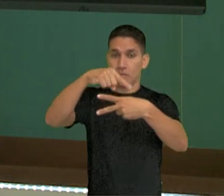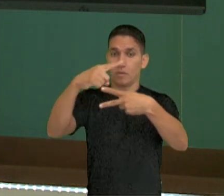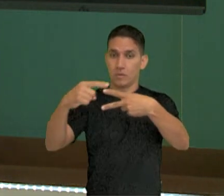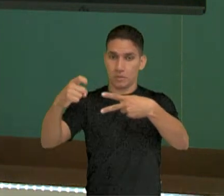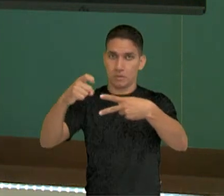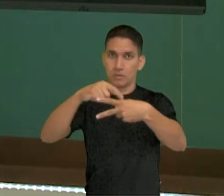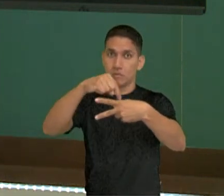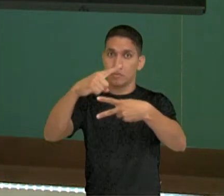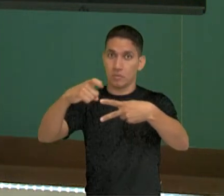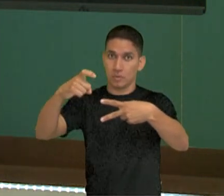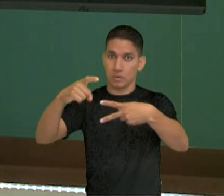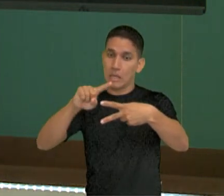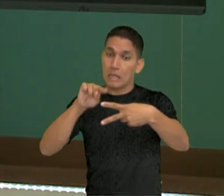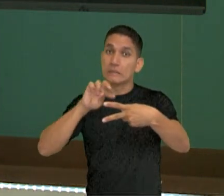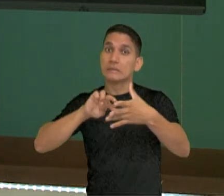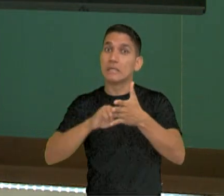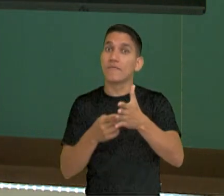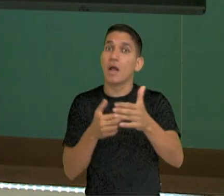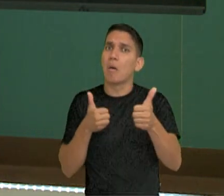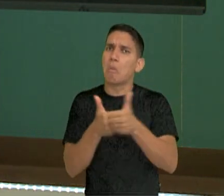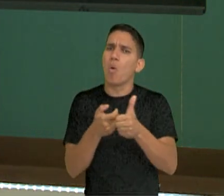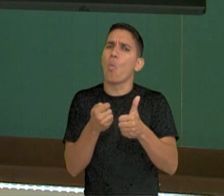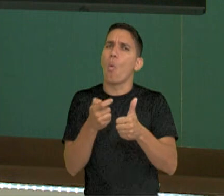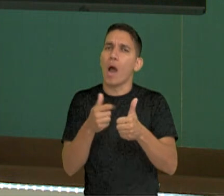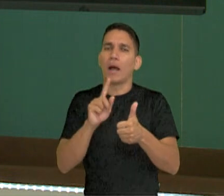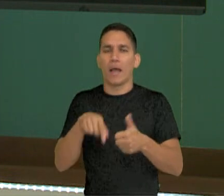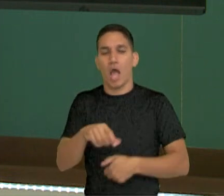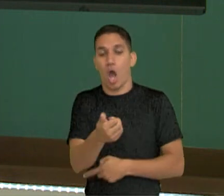que fazer arredondamentos. Então,